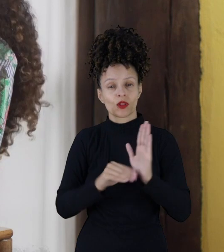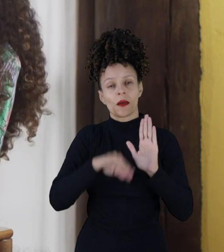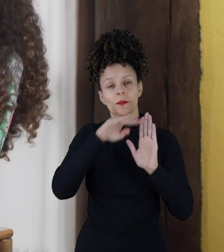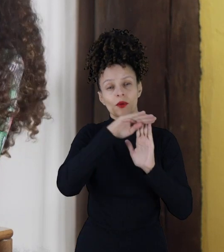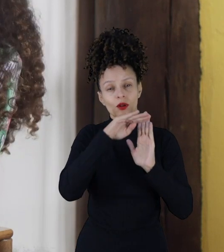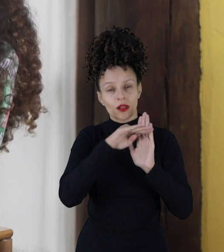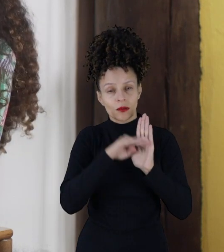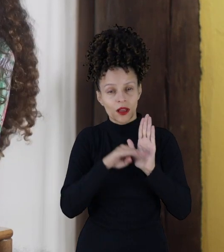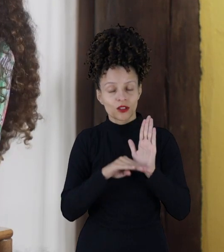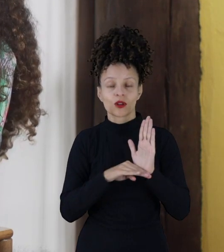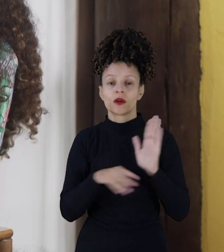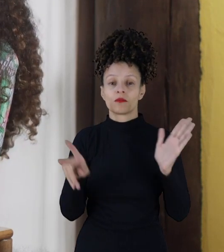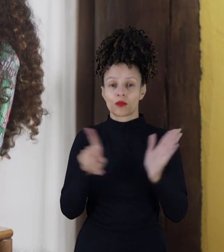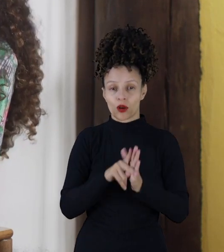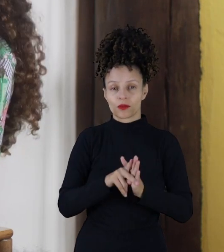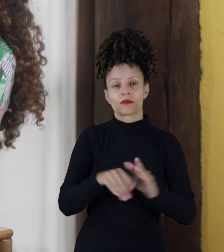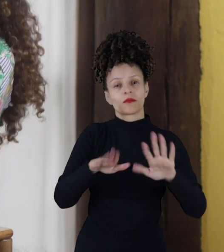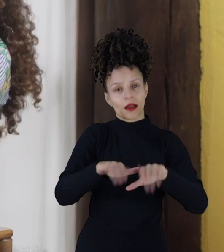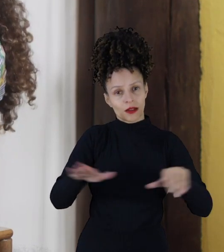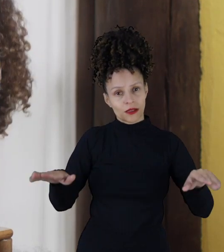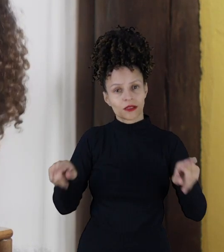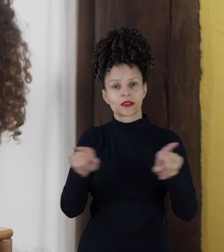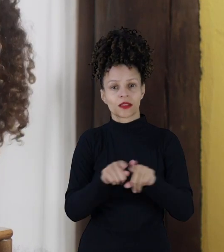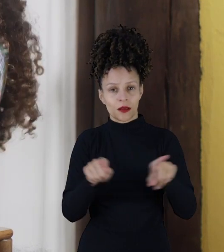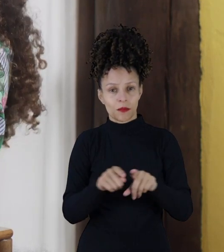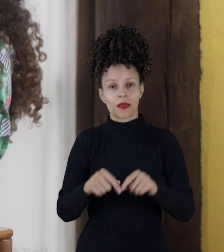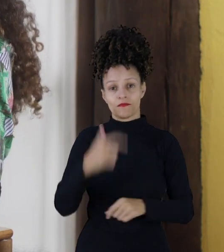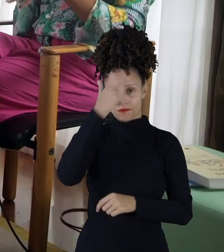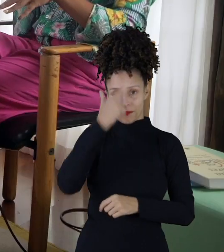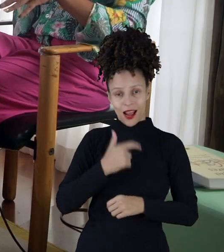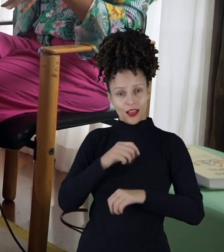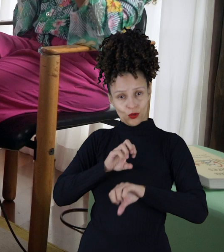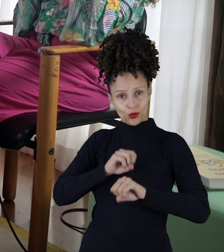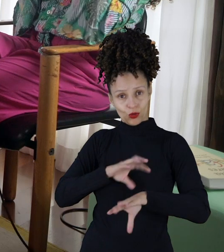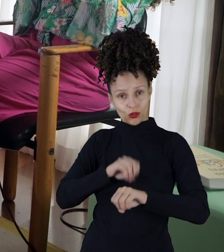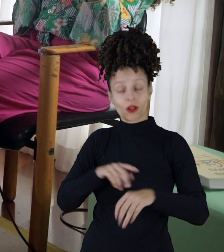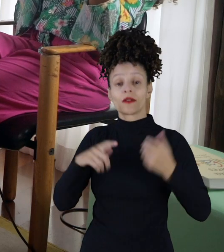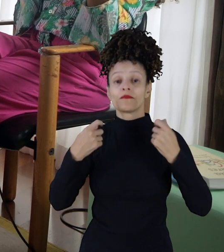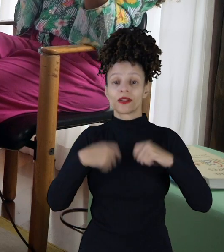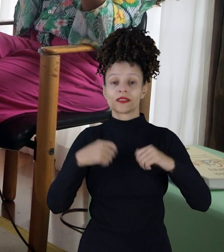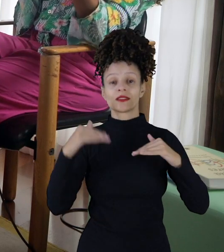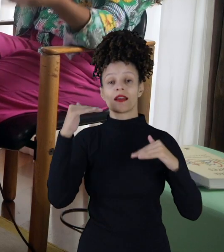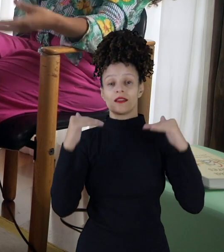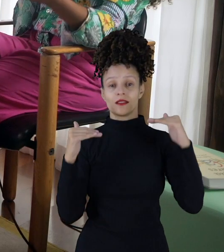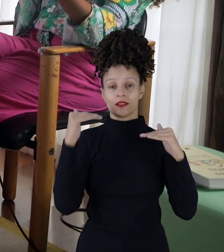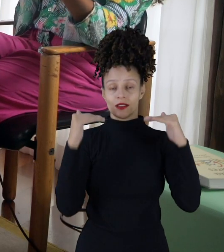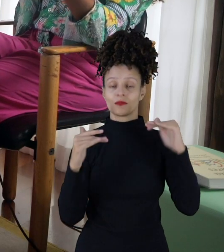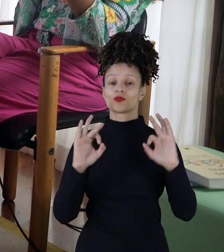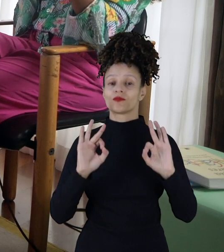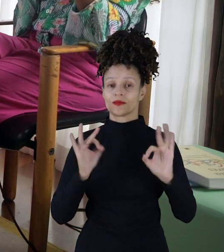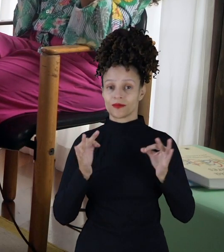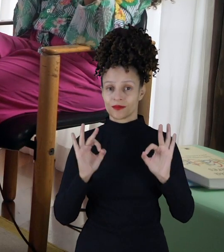conteúdos programáticos que vem não só sobre as crianças, mas também para os educadores, é algo que precisa do